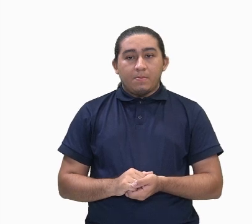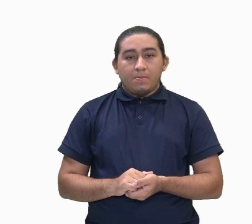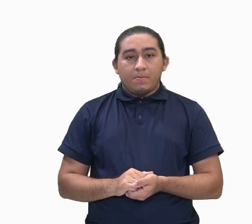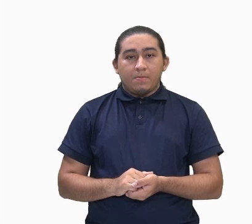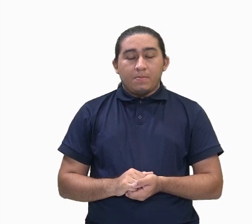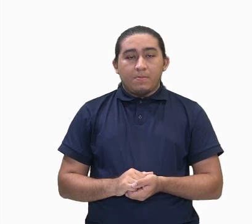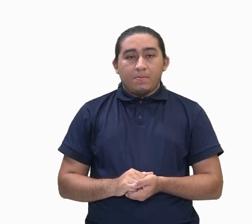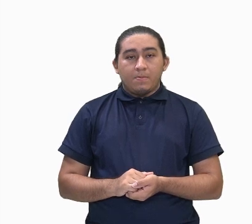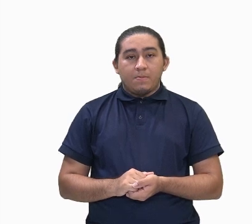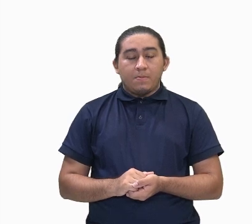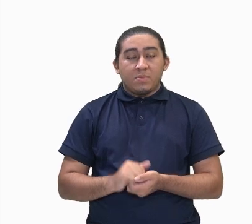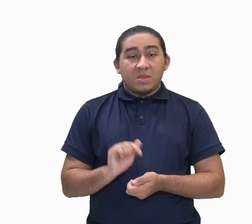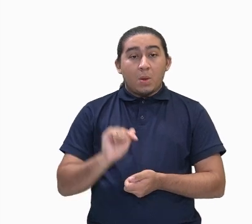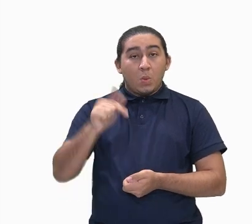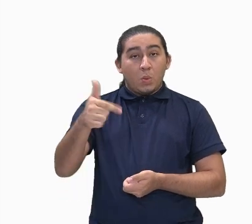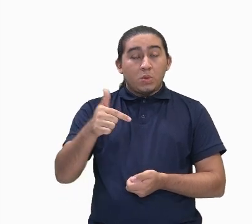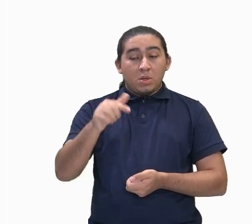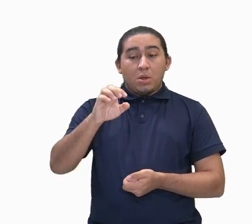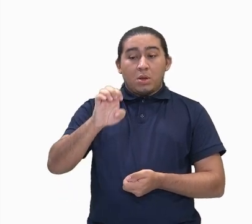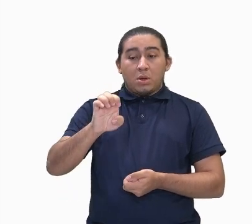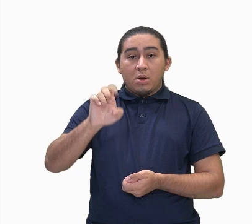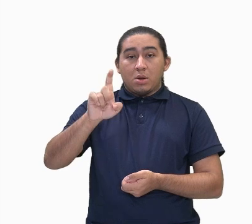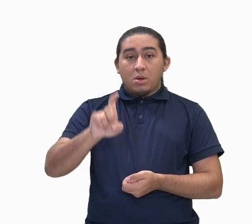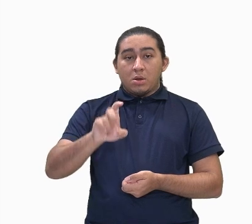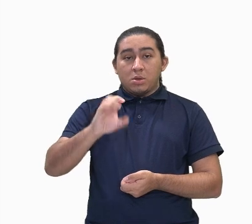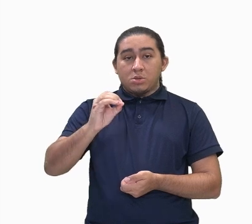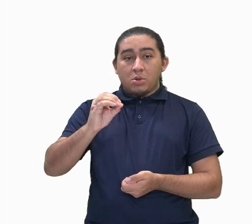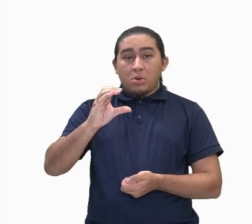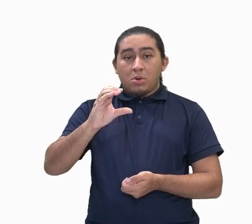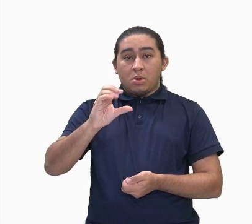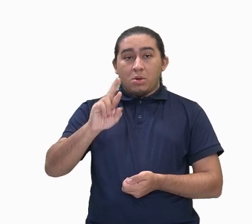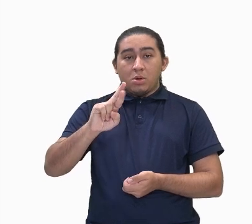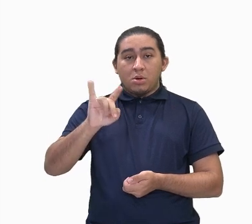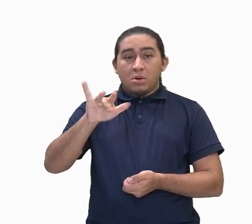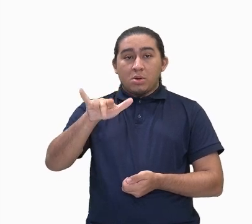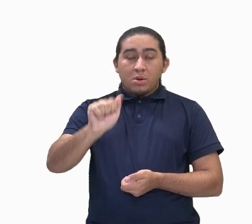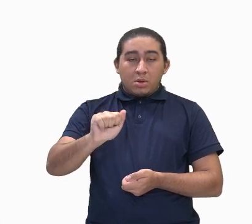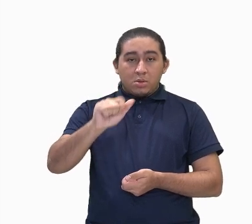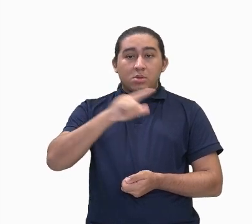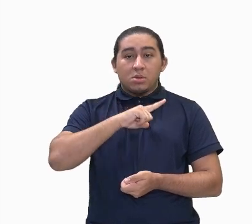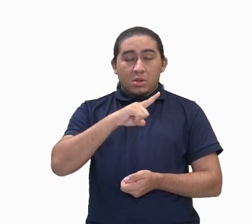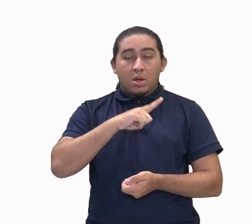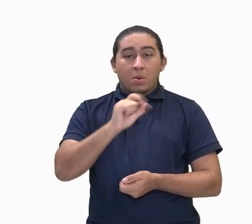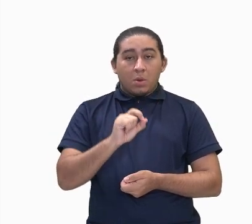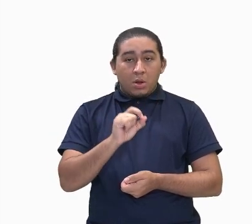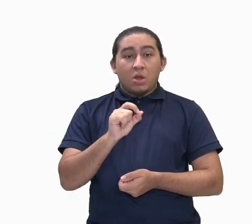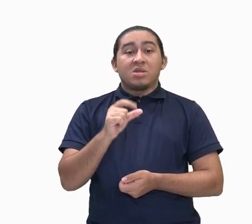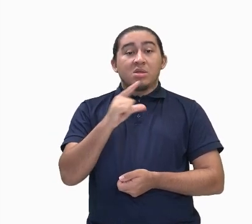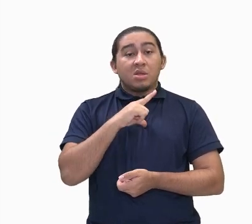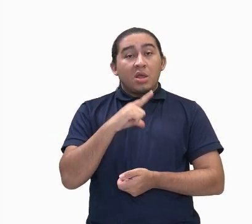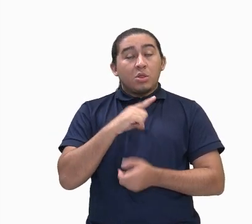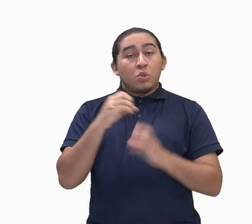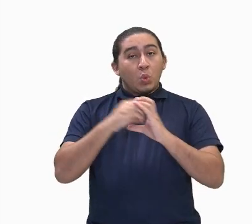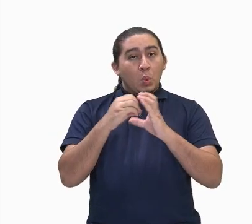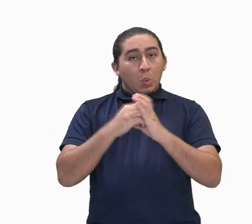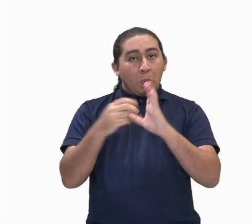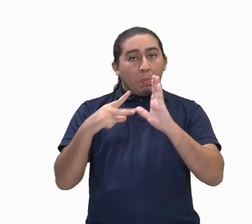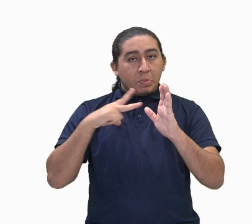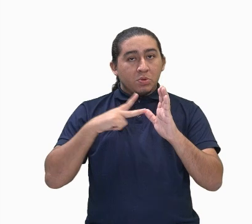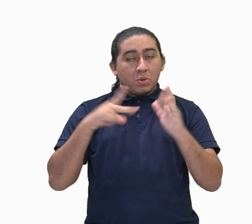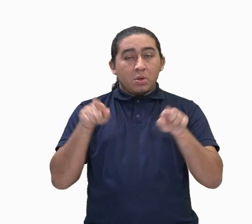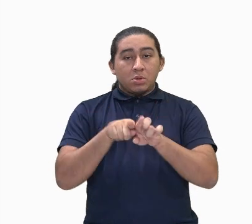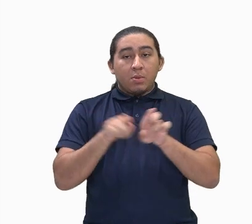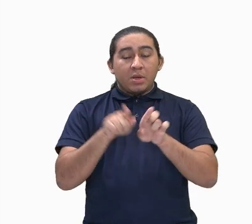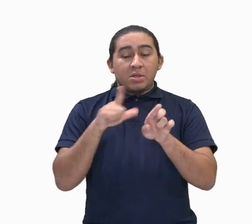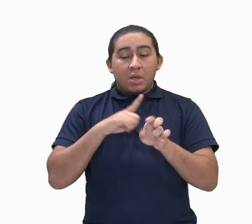As glândulas exócrinas são glândulas que possuem ductos e liberam suas secreções em cavidades ou na superfície